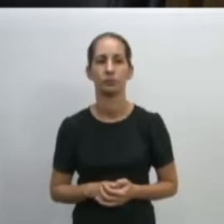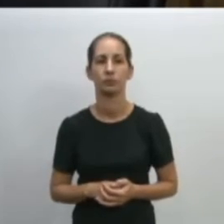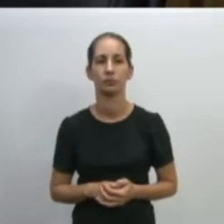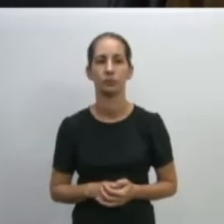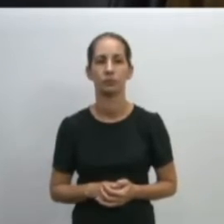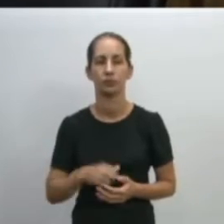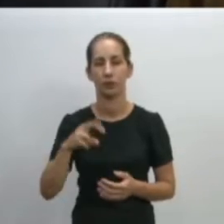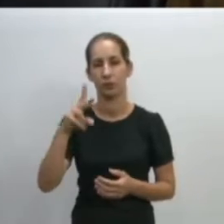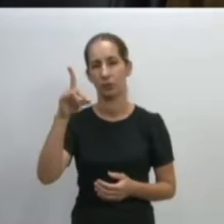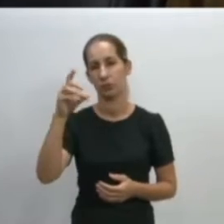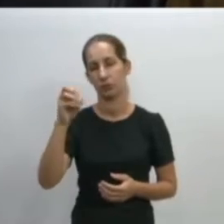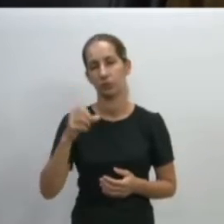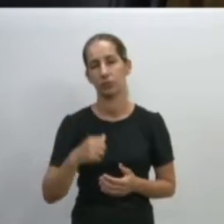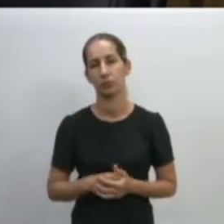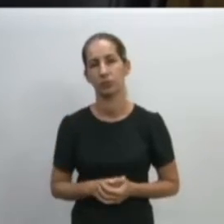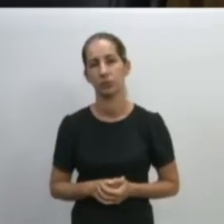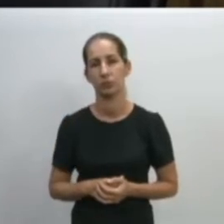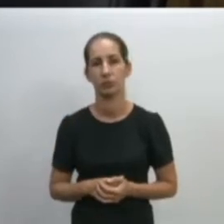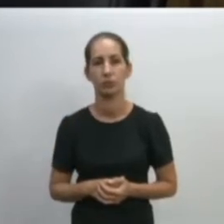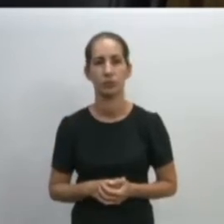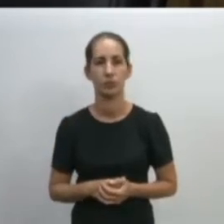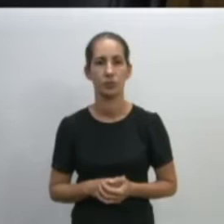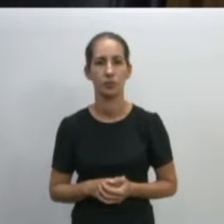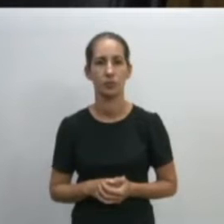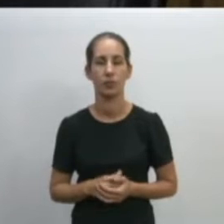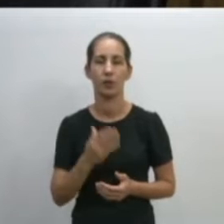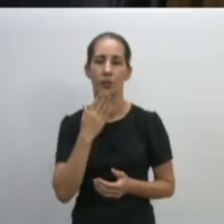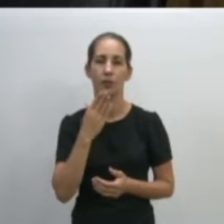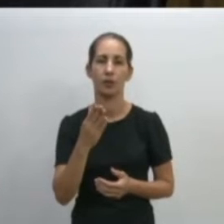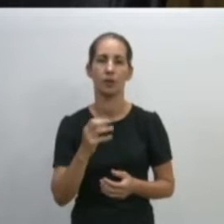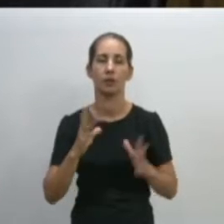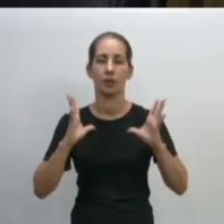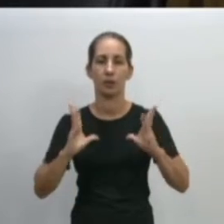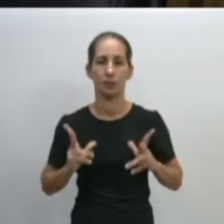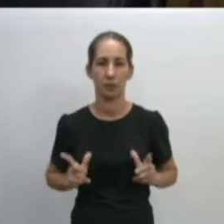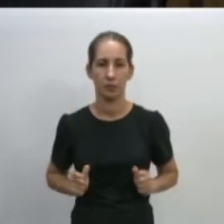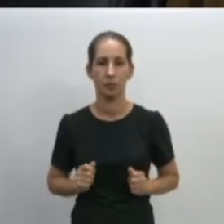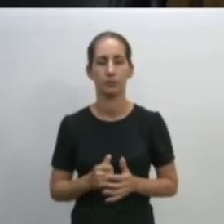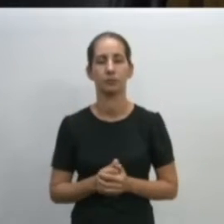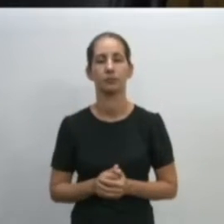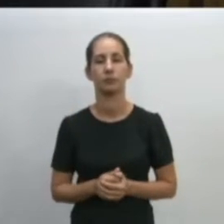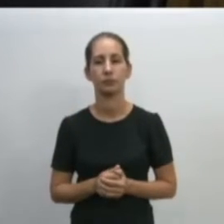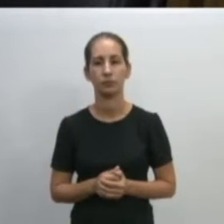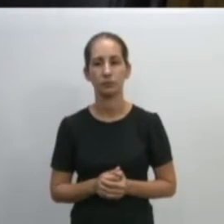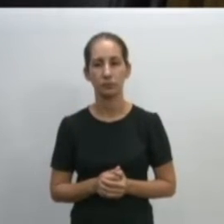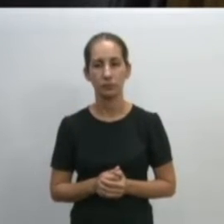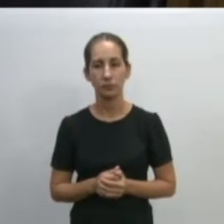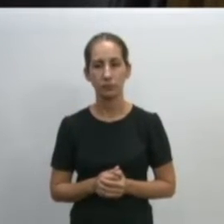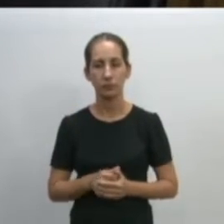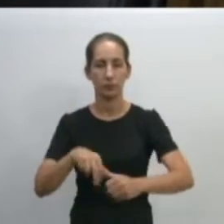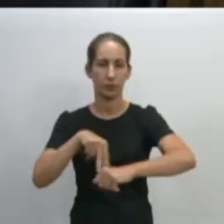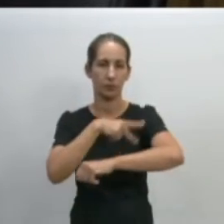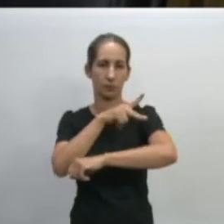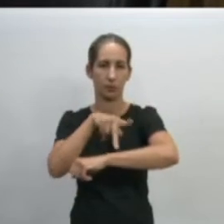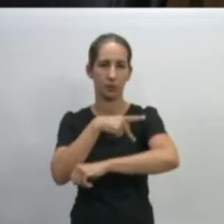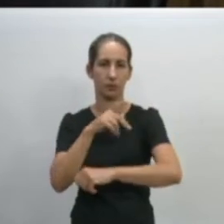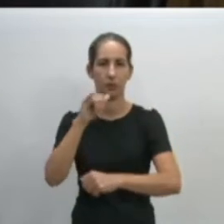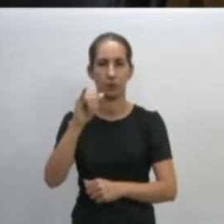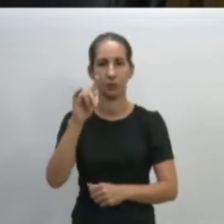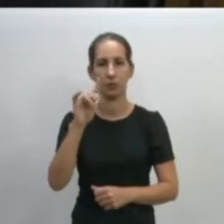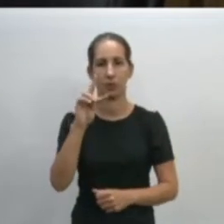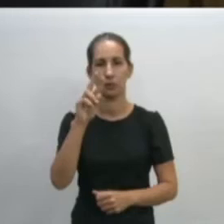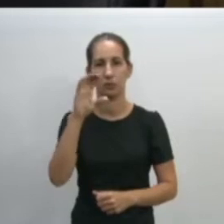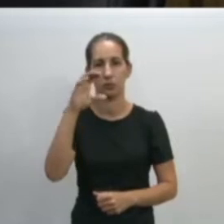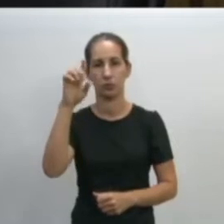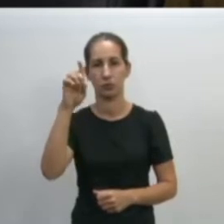Vereador Nivaldo Bacurau requer mutirão de limpeza na Praça Iguaraçu,